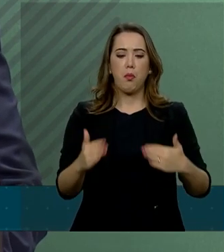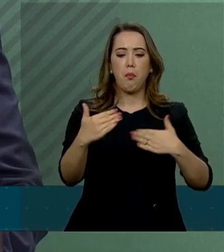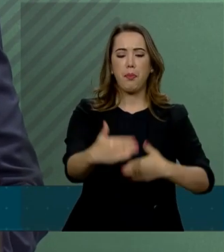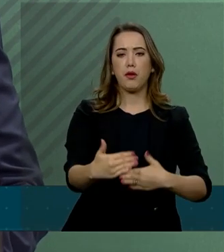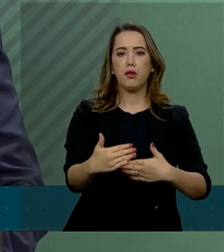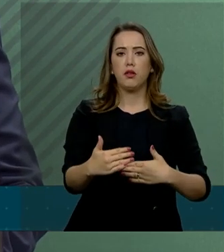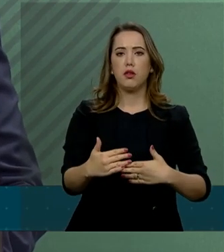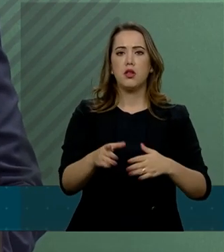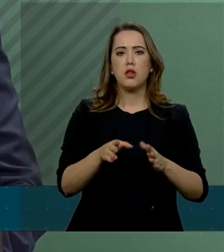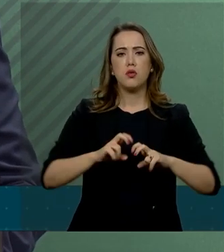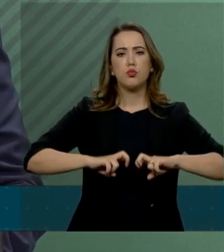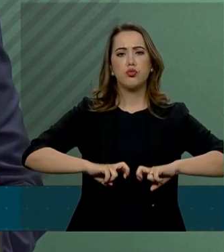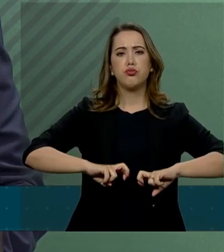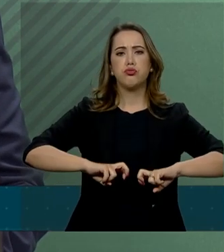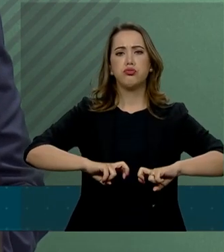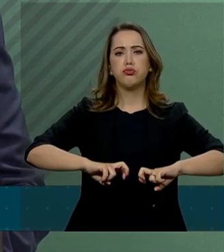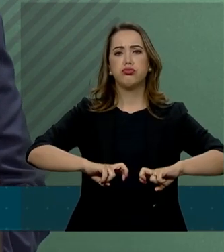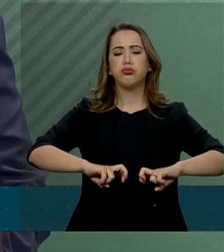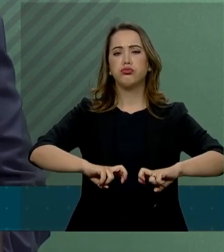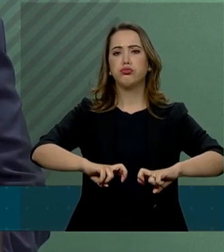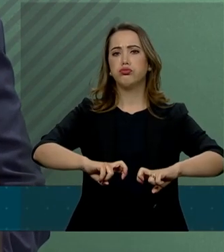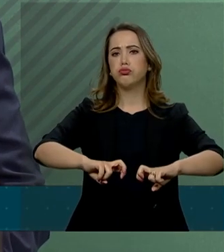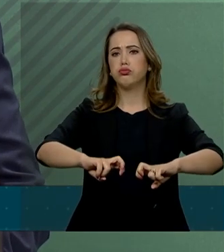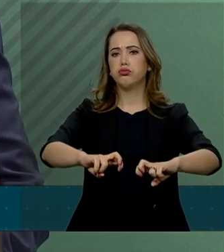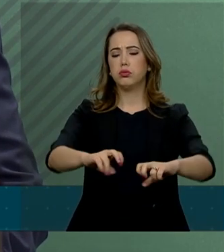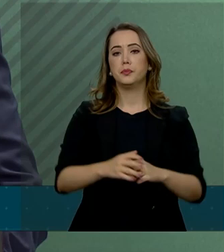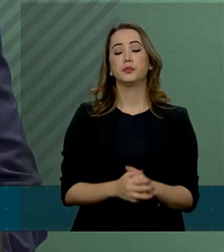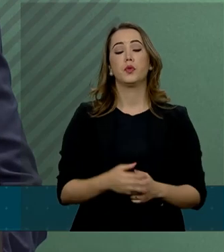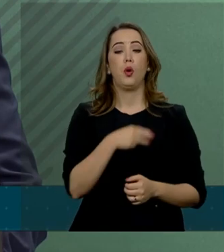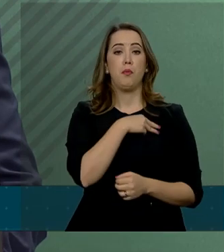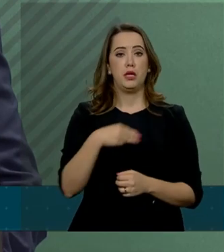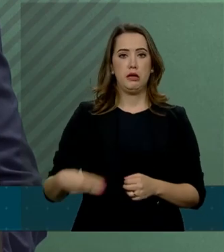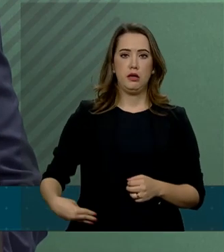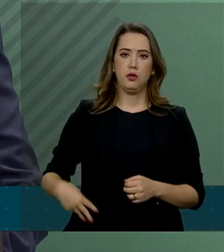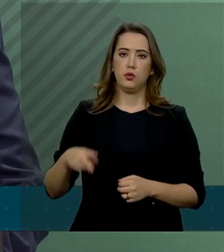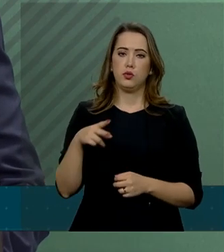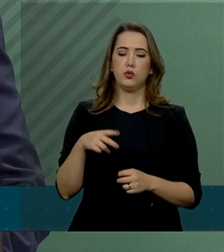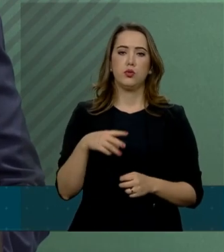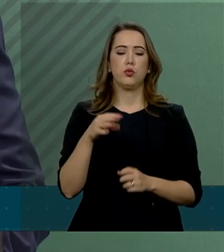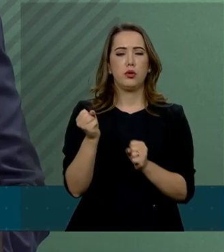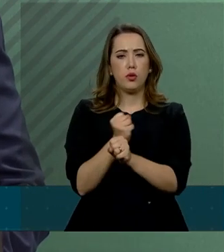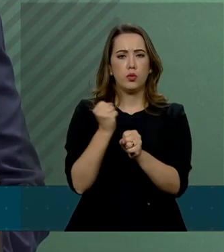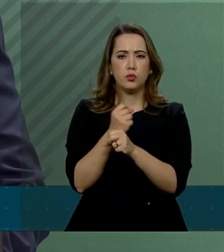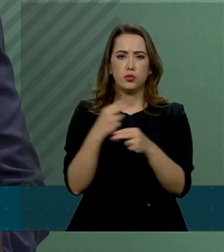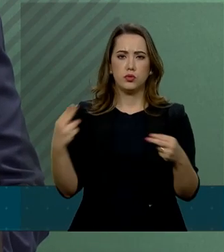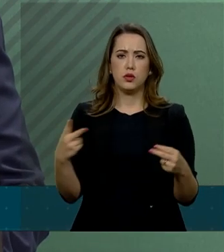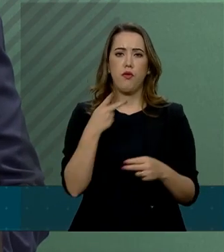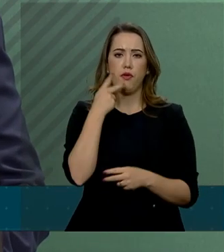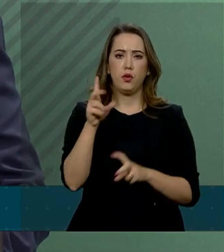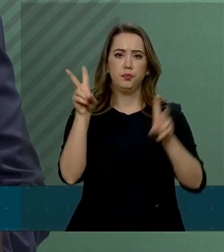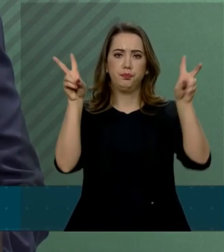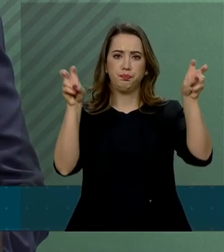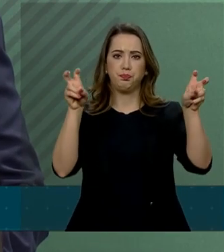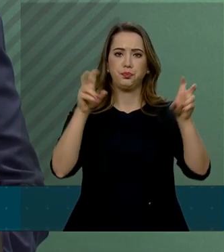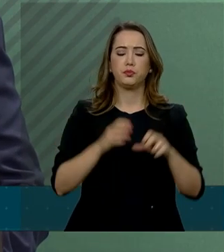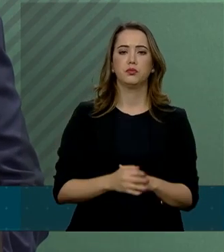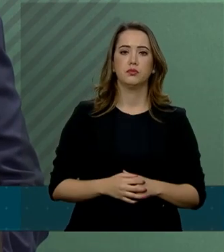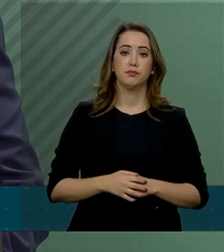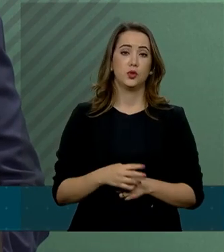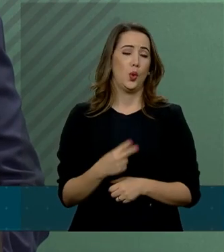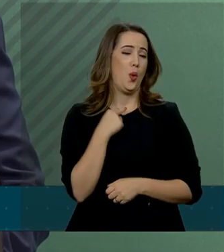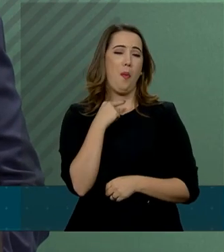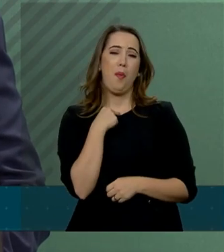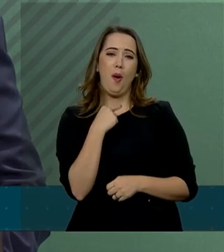resumiu o pensamento reinante no governo abre aspas não adianta torcer